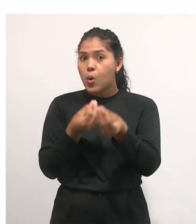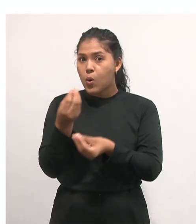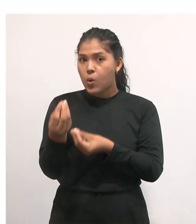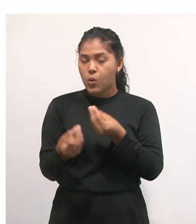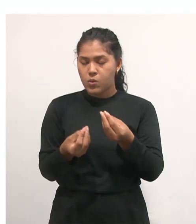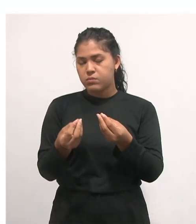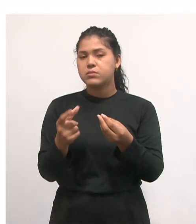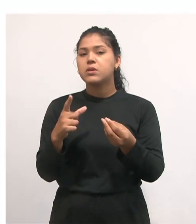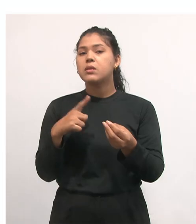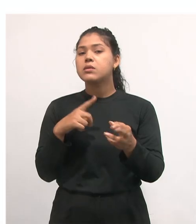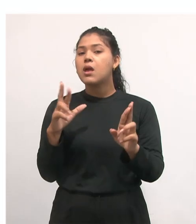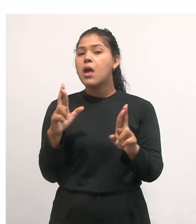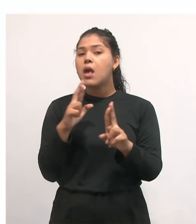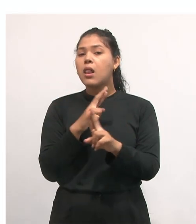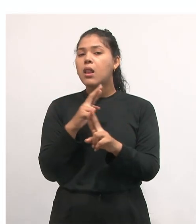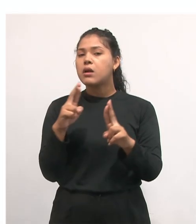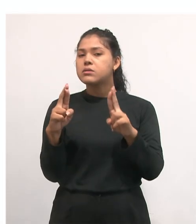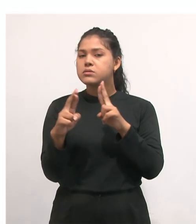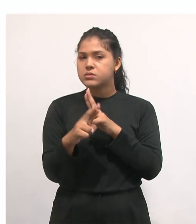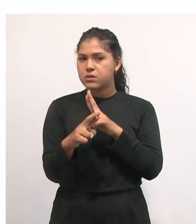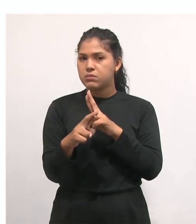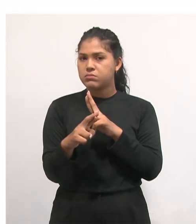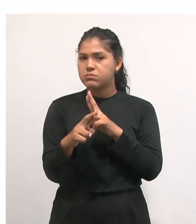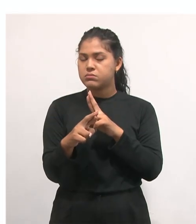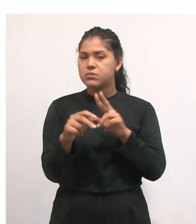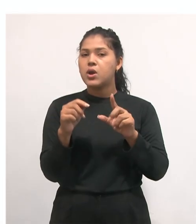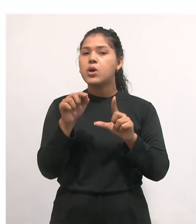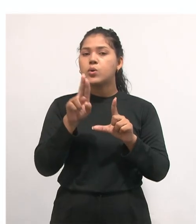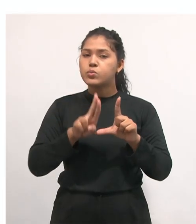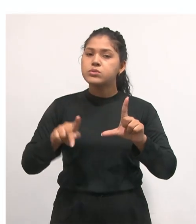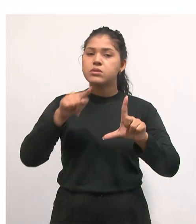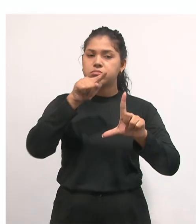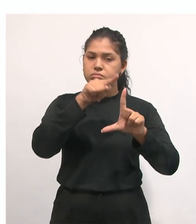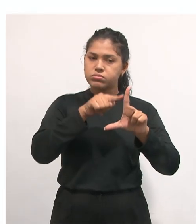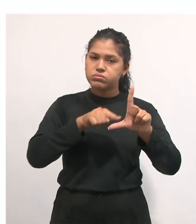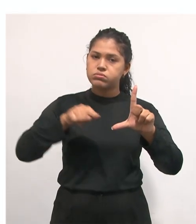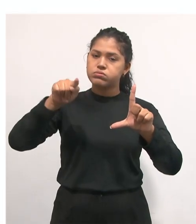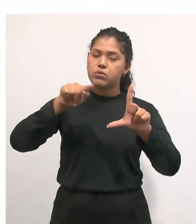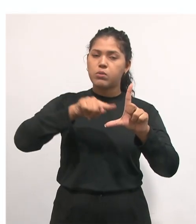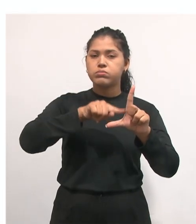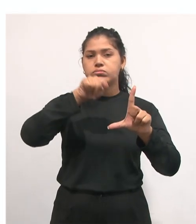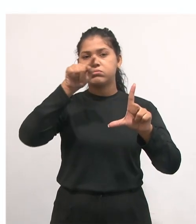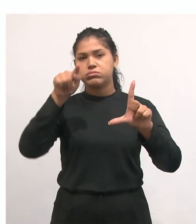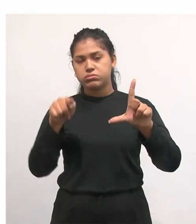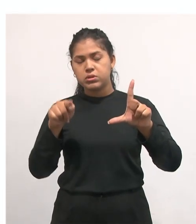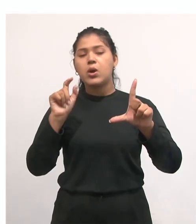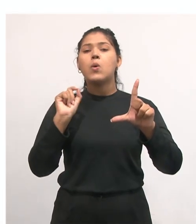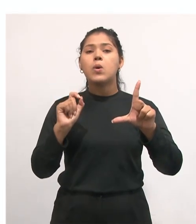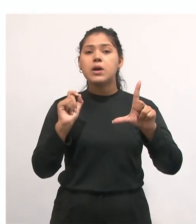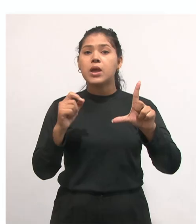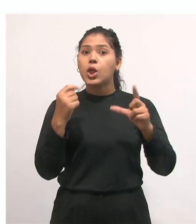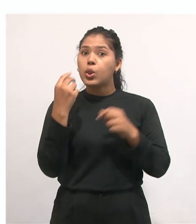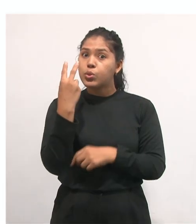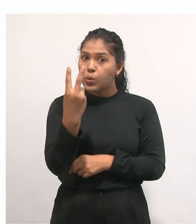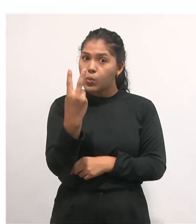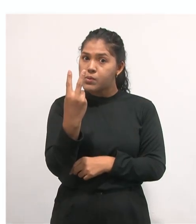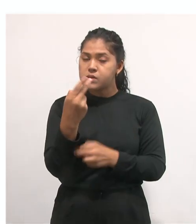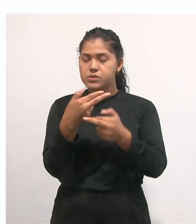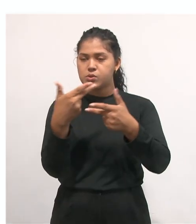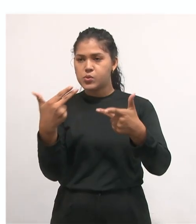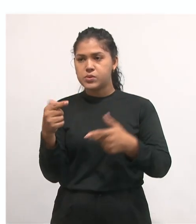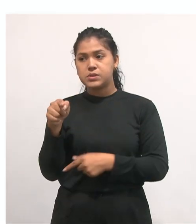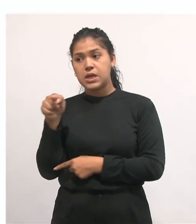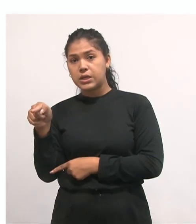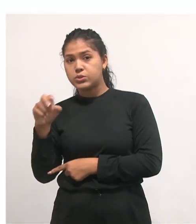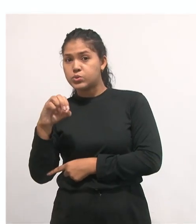do relacionamento entre duas variáveis, ou seja, refere-se à medida da relação